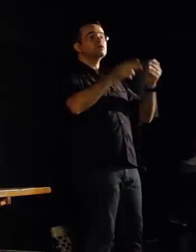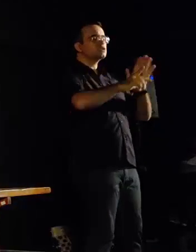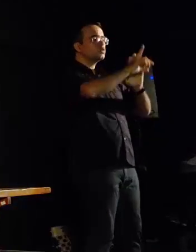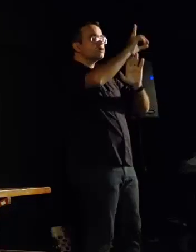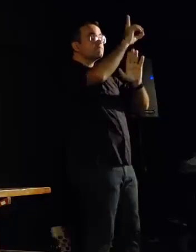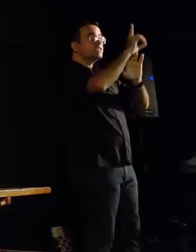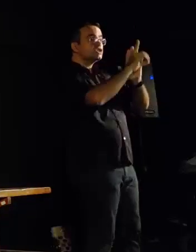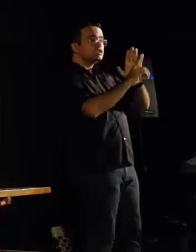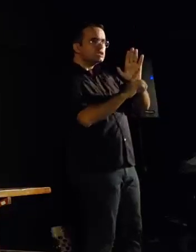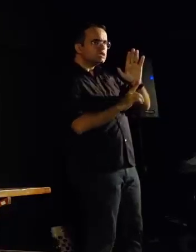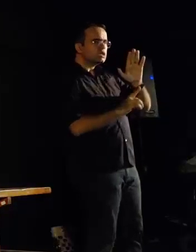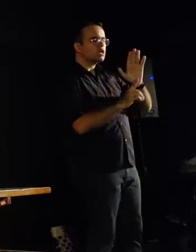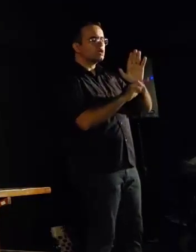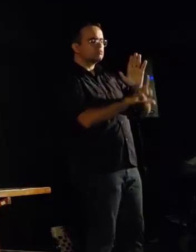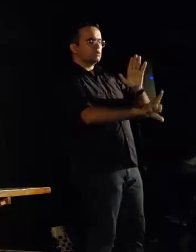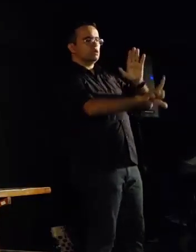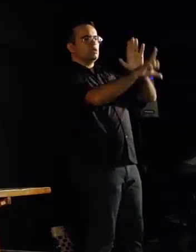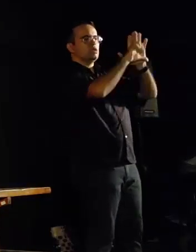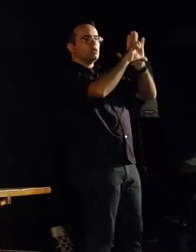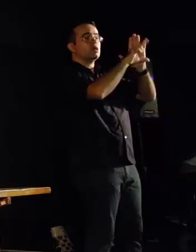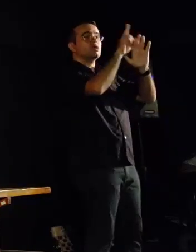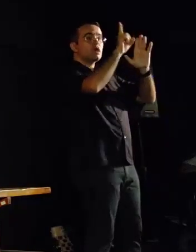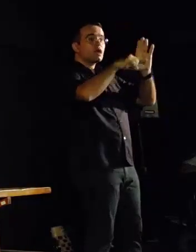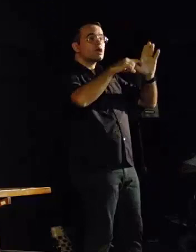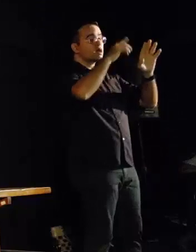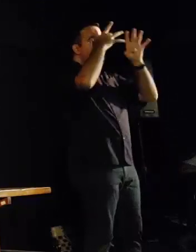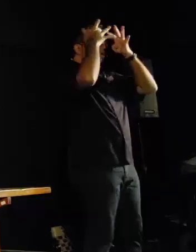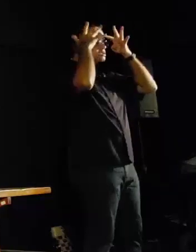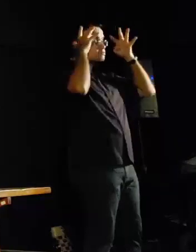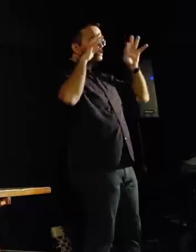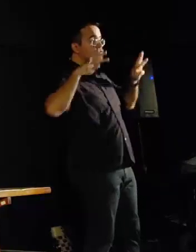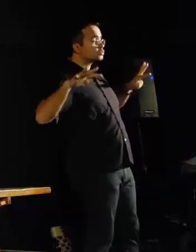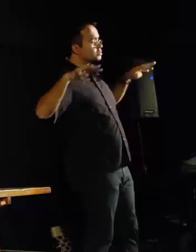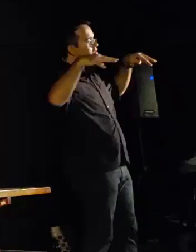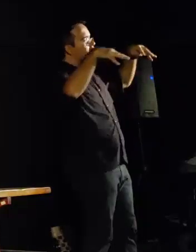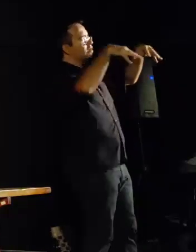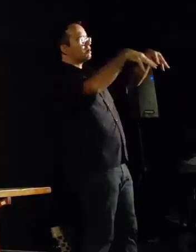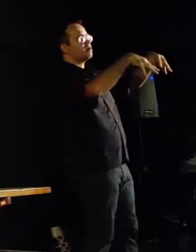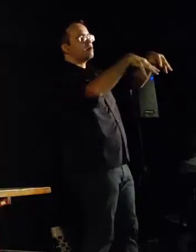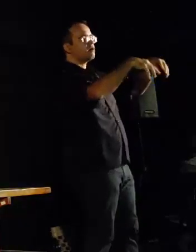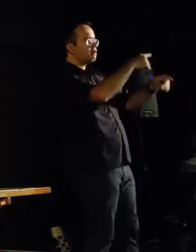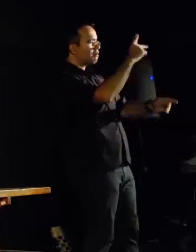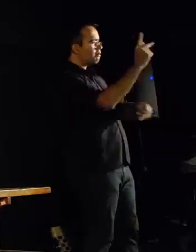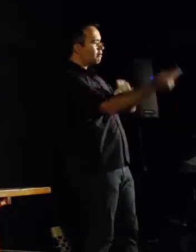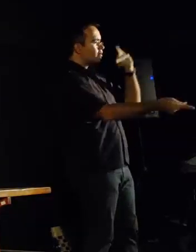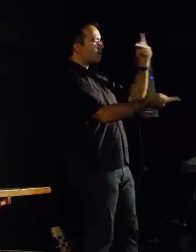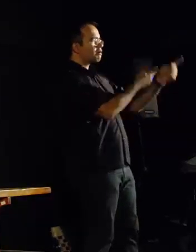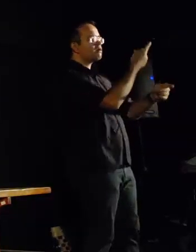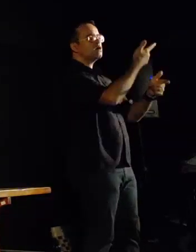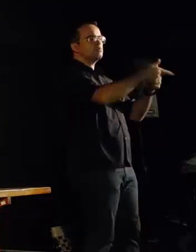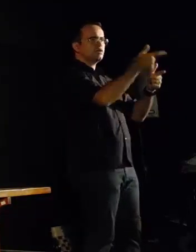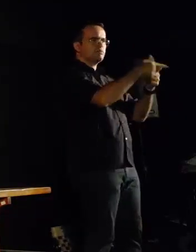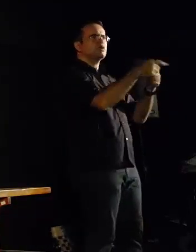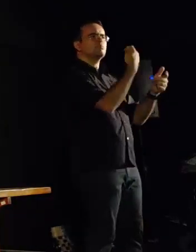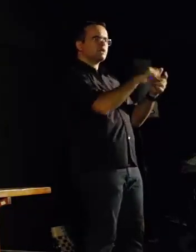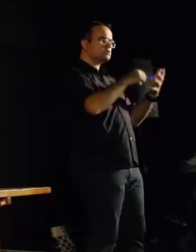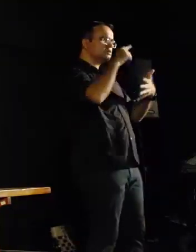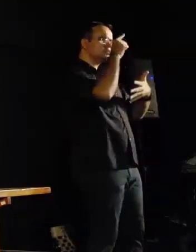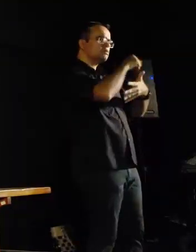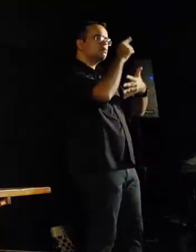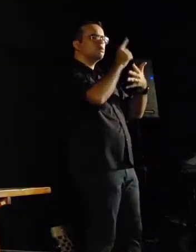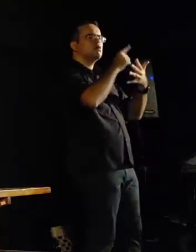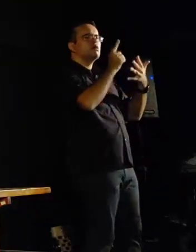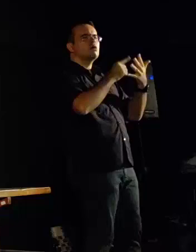dar visibilidade à especificidade dessas violências. Né? E, nesse sentido, era necessário nomeá-las. Agora, eu insistiria que